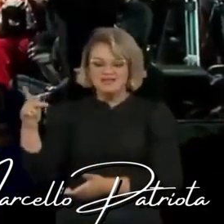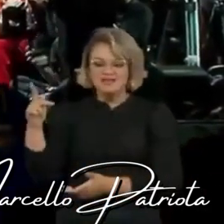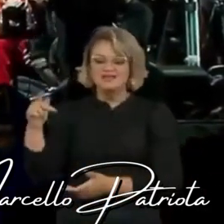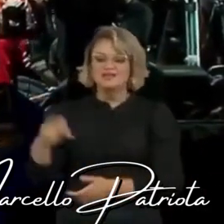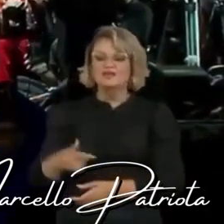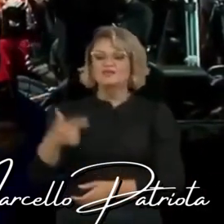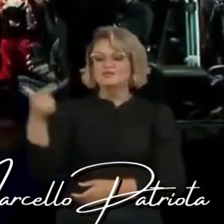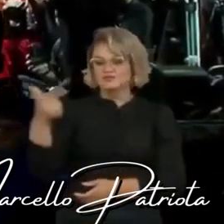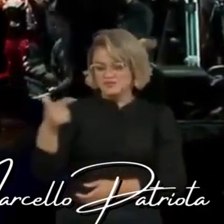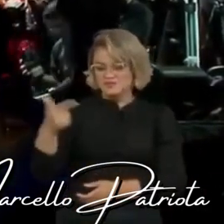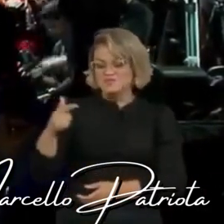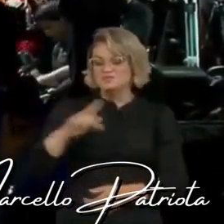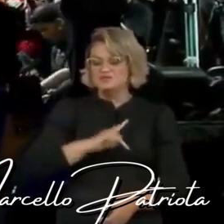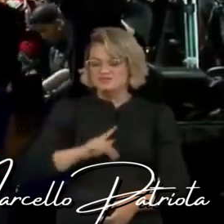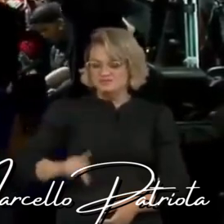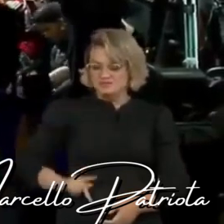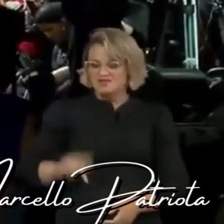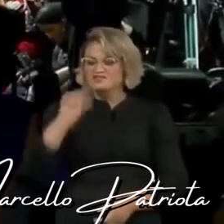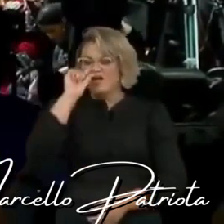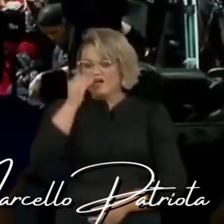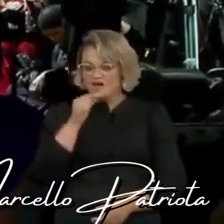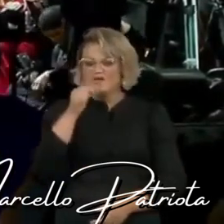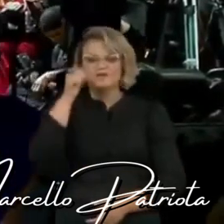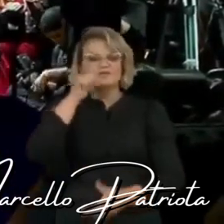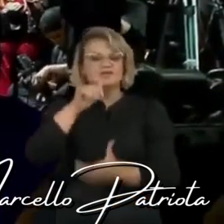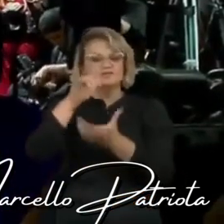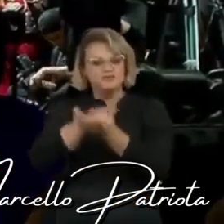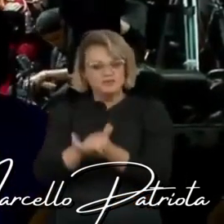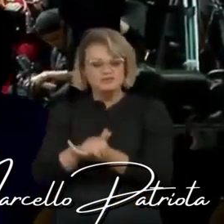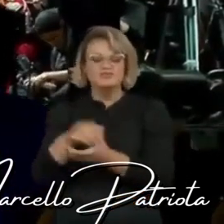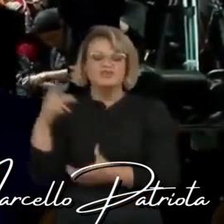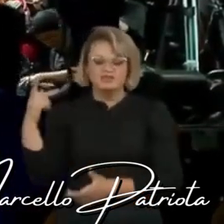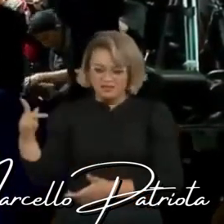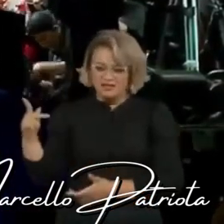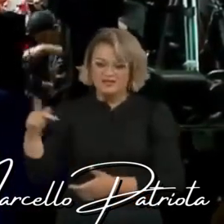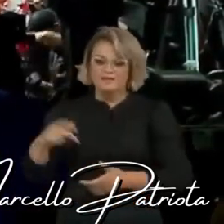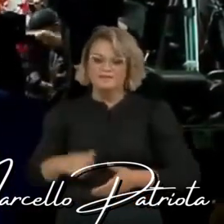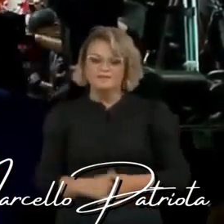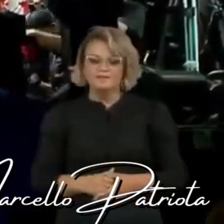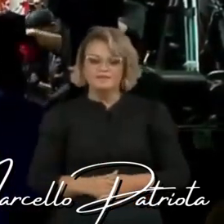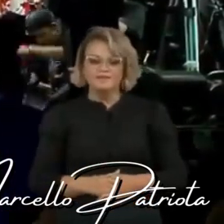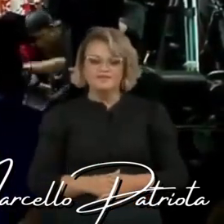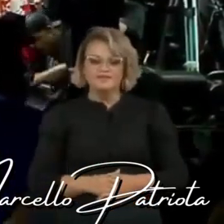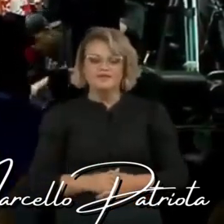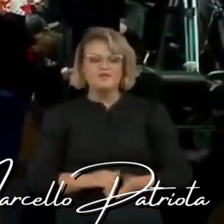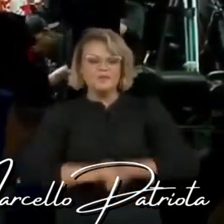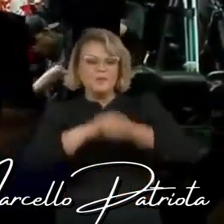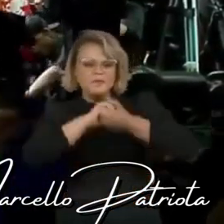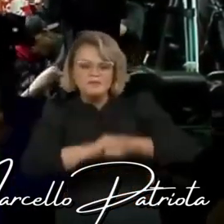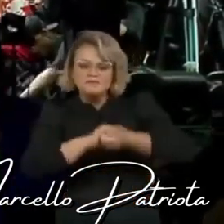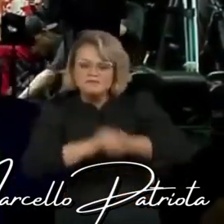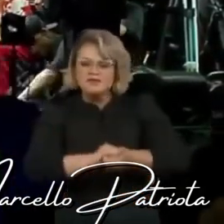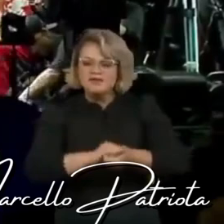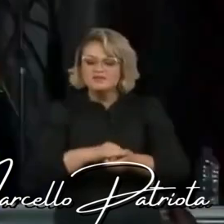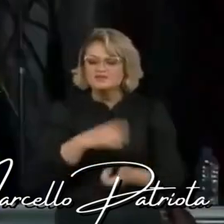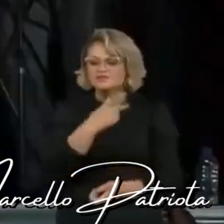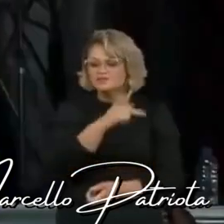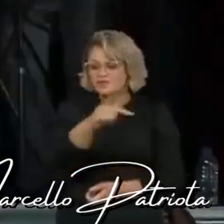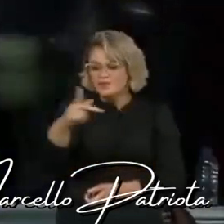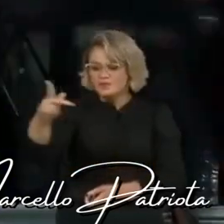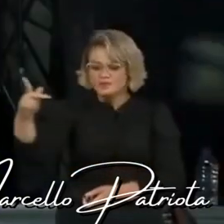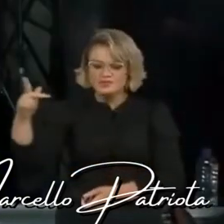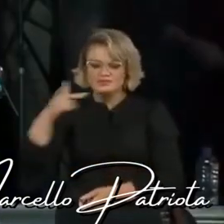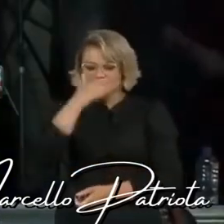nosso vice Geraldo, nossa querida Lu. Quero cumprimentar a todos, todas